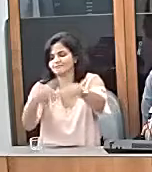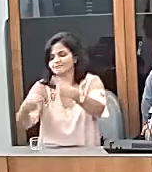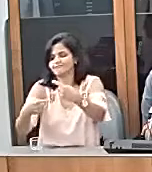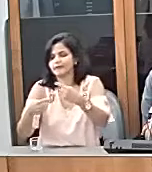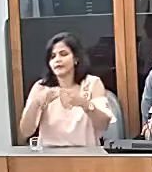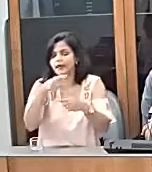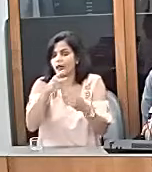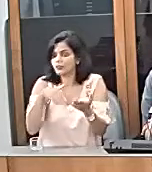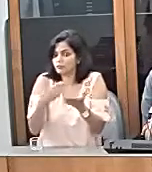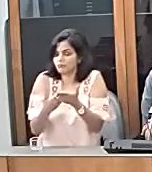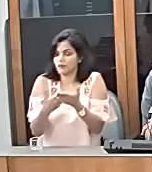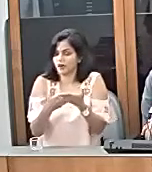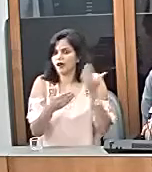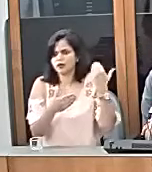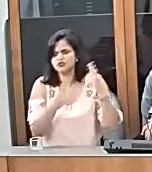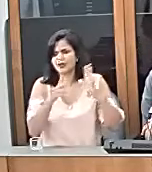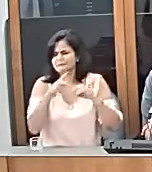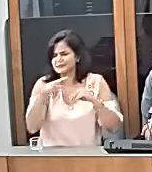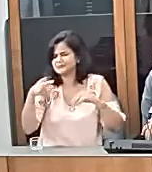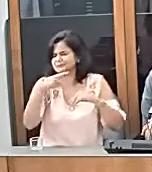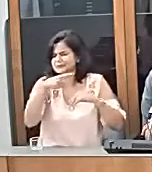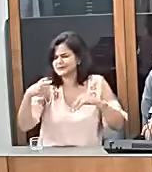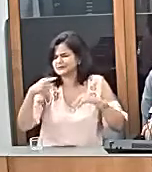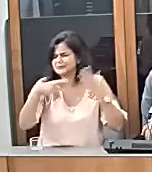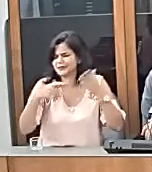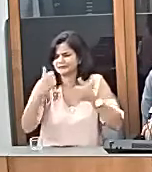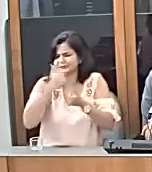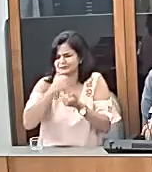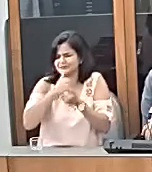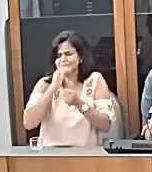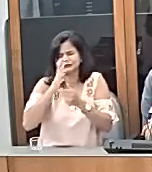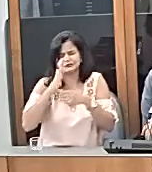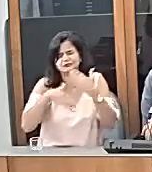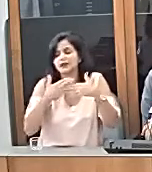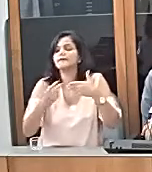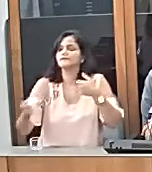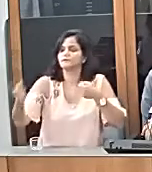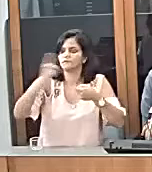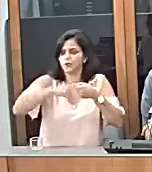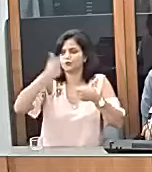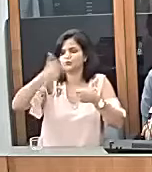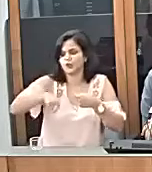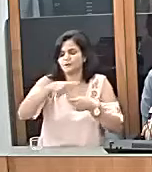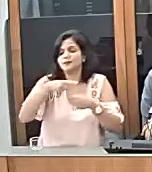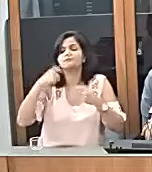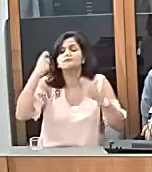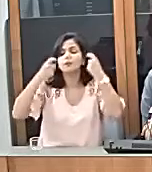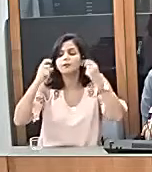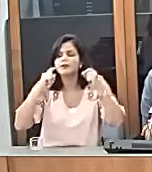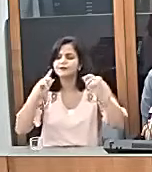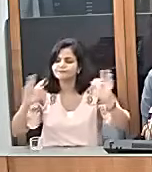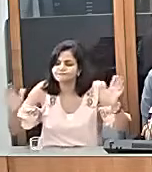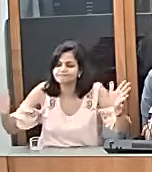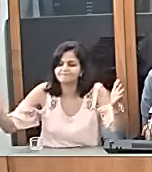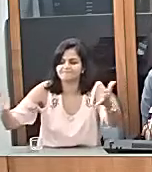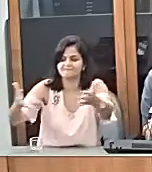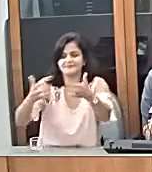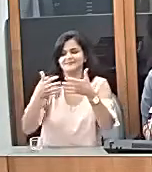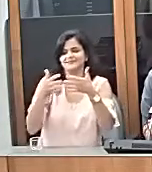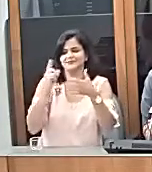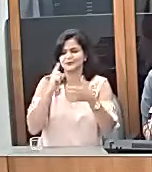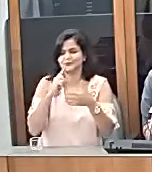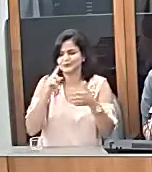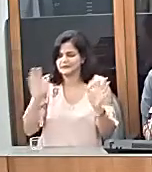da Sociedade dos Surdos de Belo Horizonte. E ele se tornou modelo para muitos de nós aqui. foi presidente da Sociedade do Surdo por